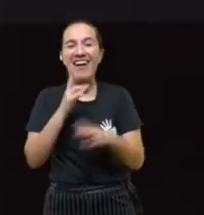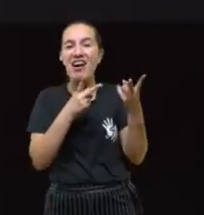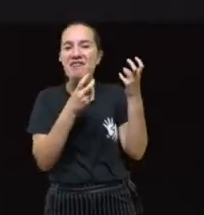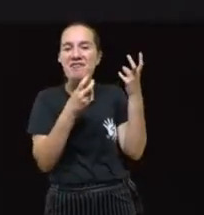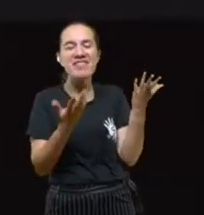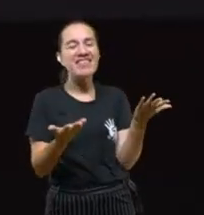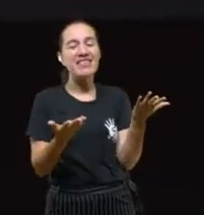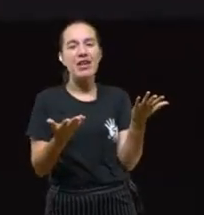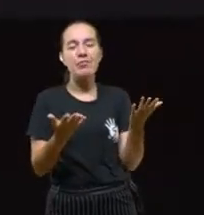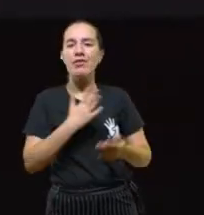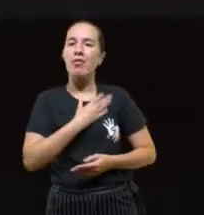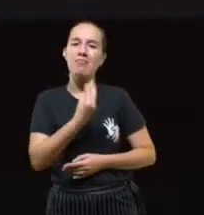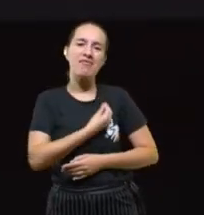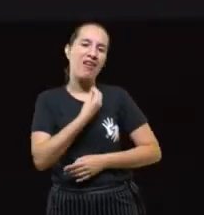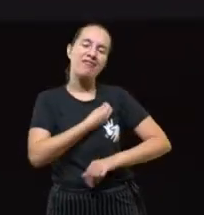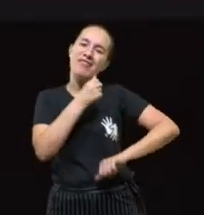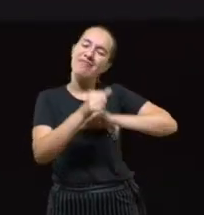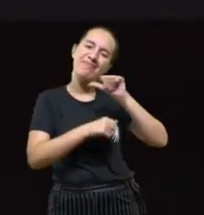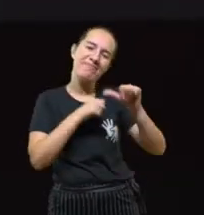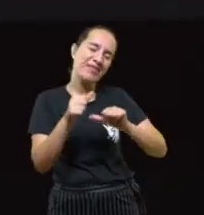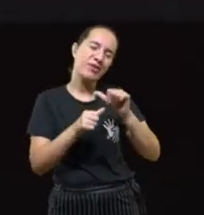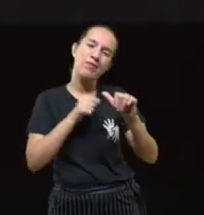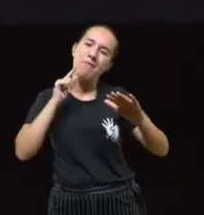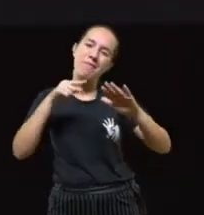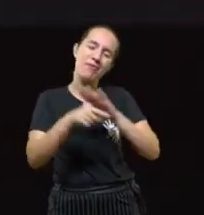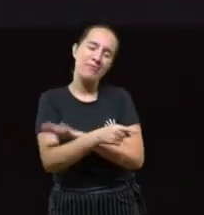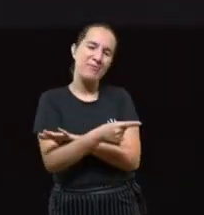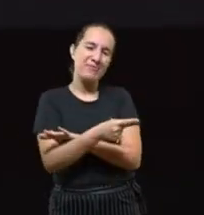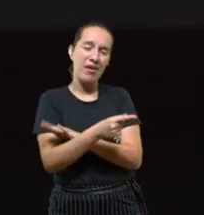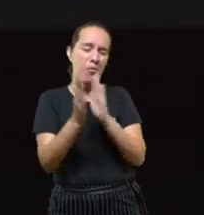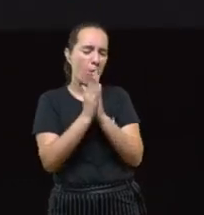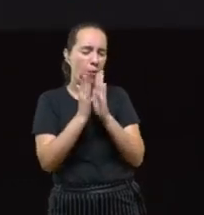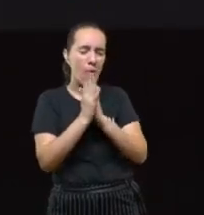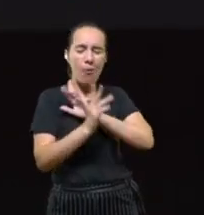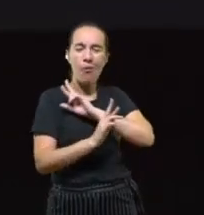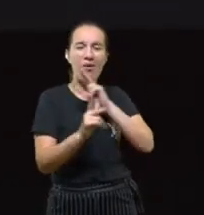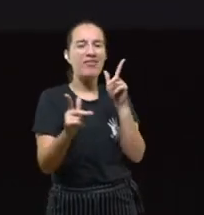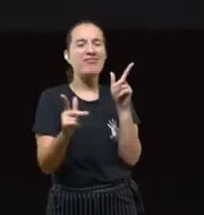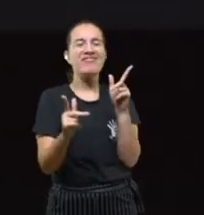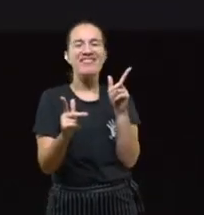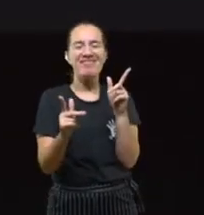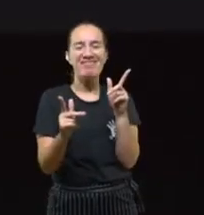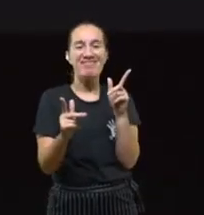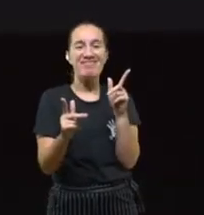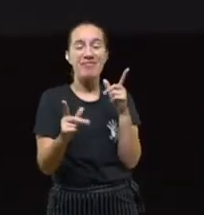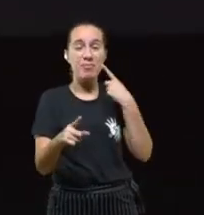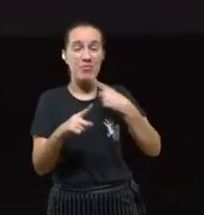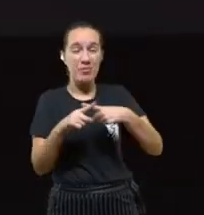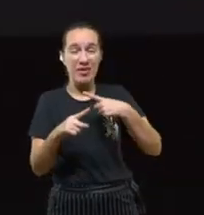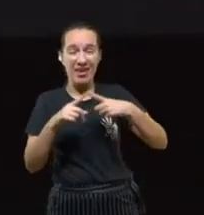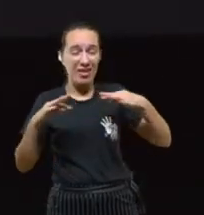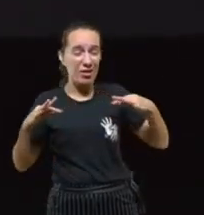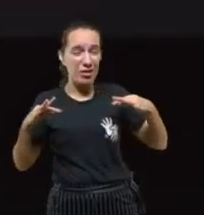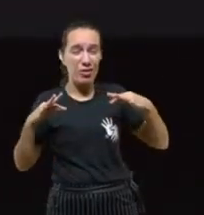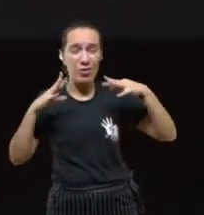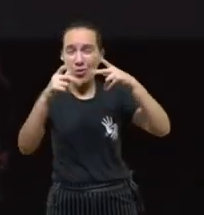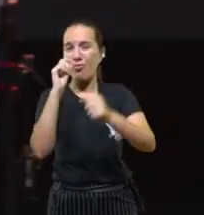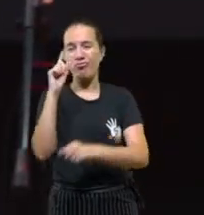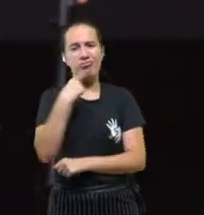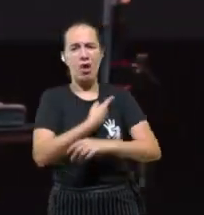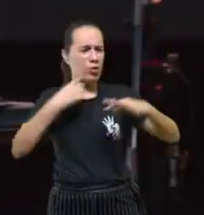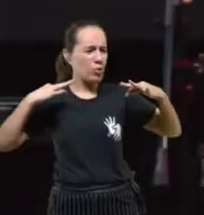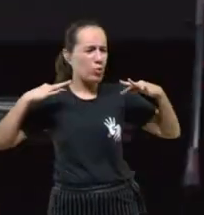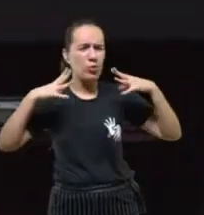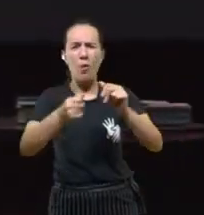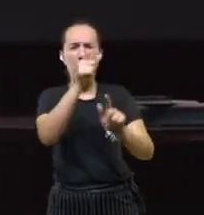tem transformado a minha vida de oração. Porque eu acho que todos nós entendemos,